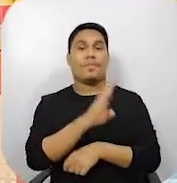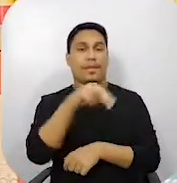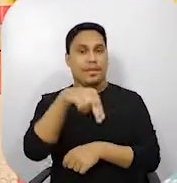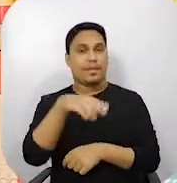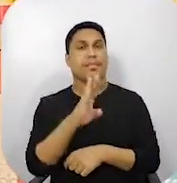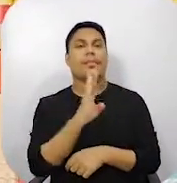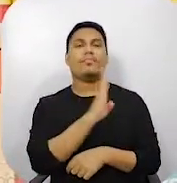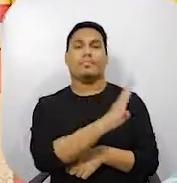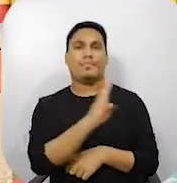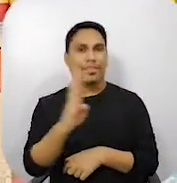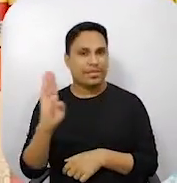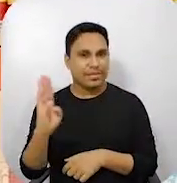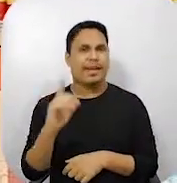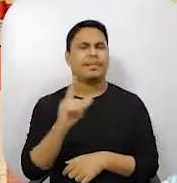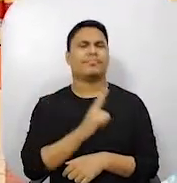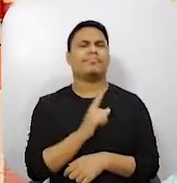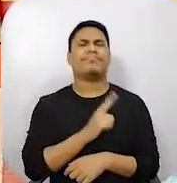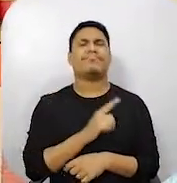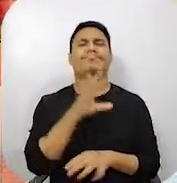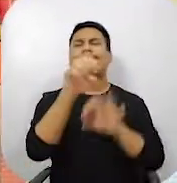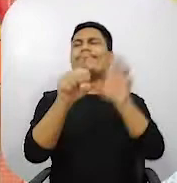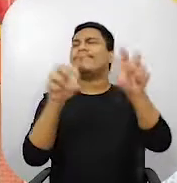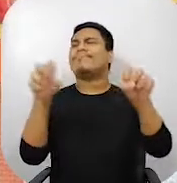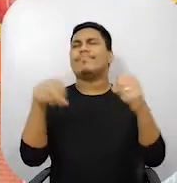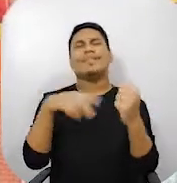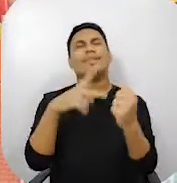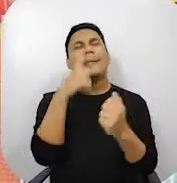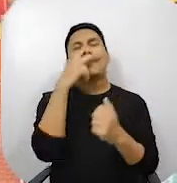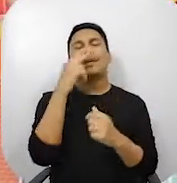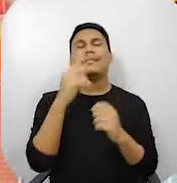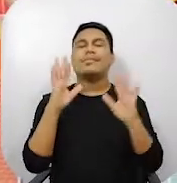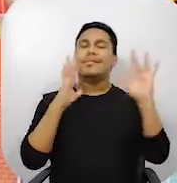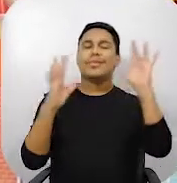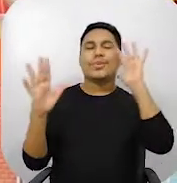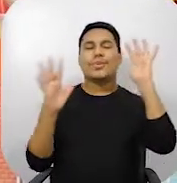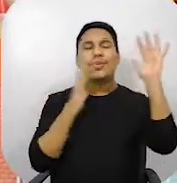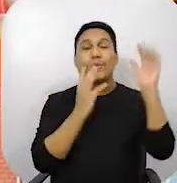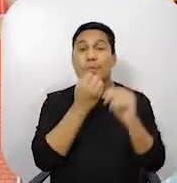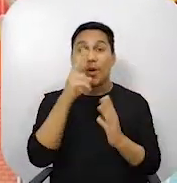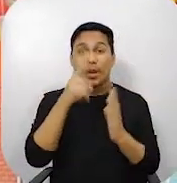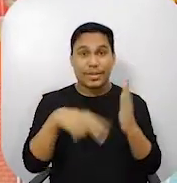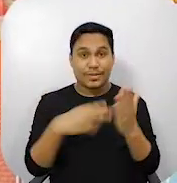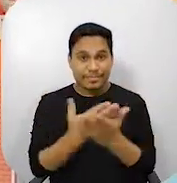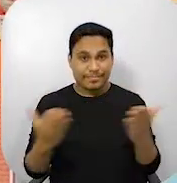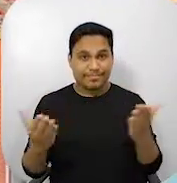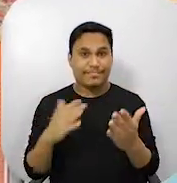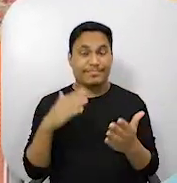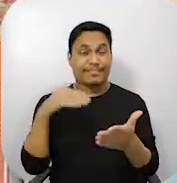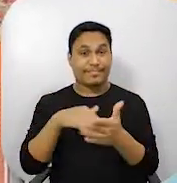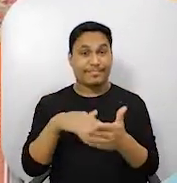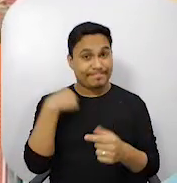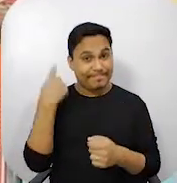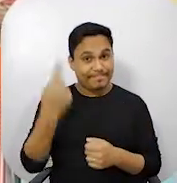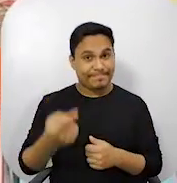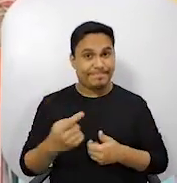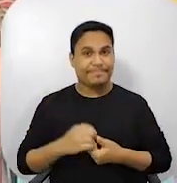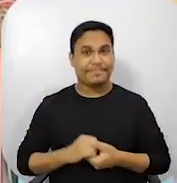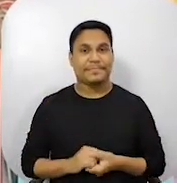na biblioteca para você viajar o universo da Leitura boa leitura sempre para você até a próxima